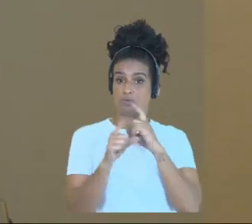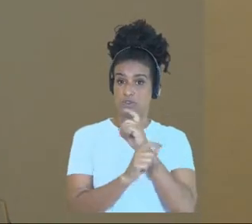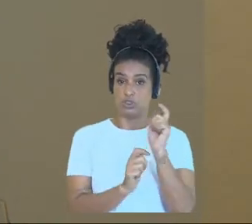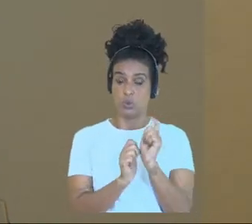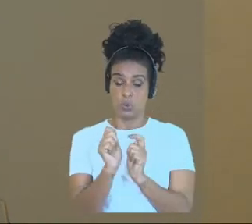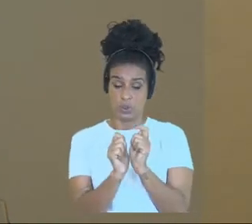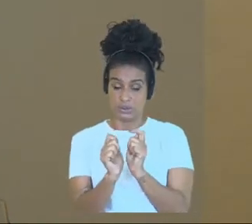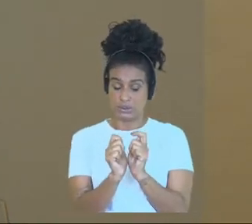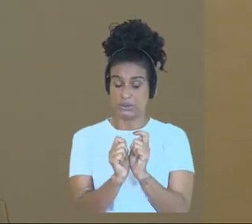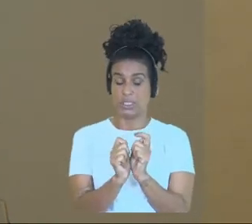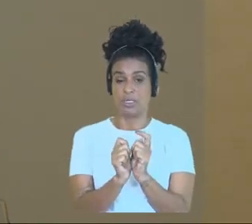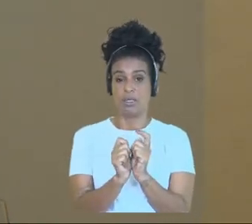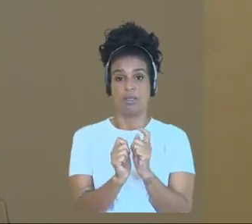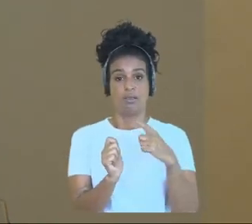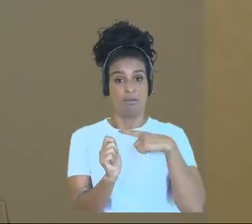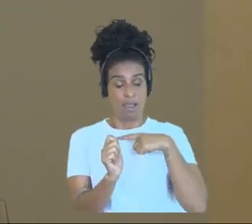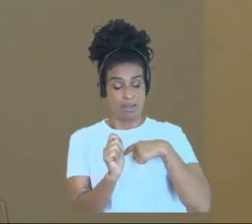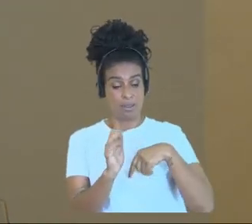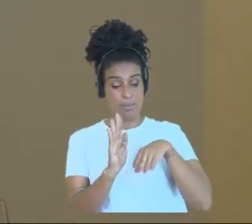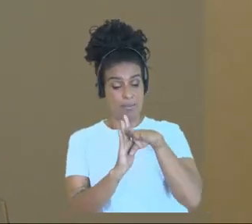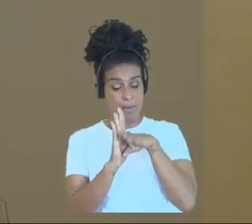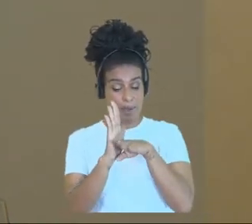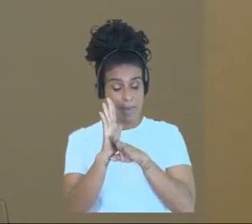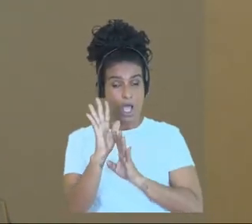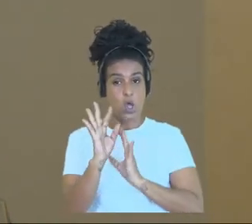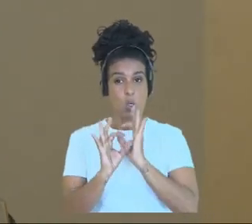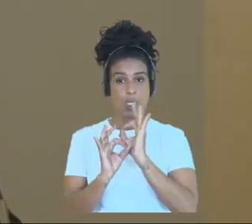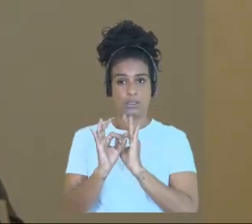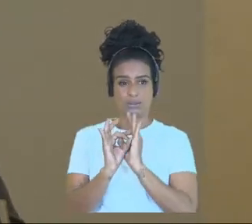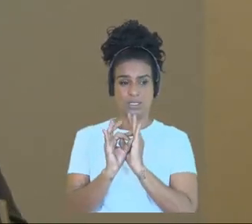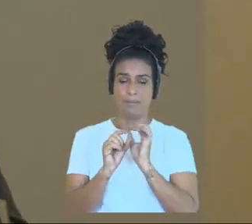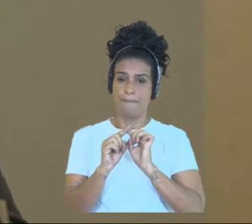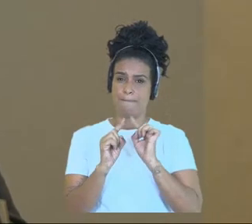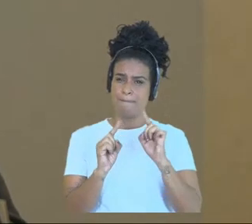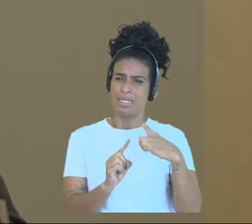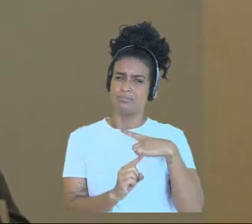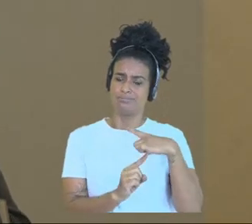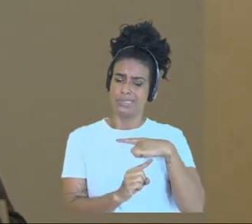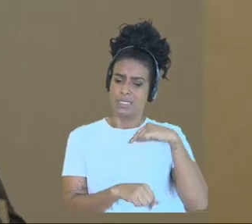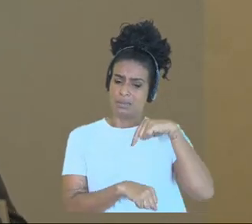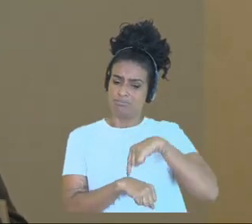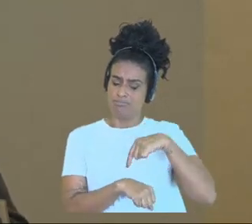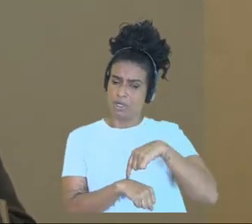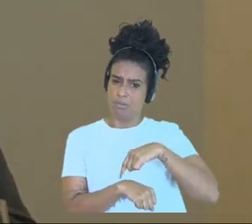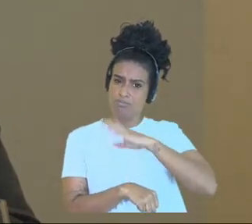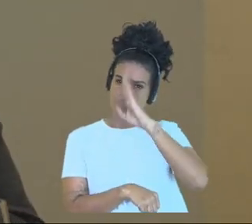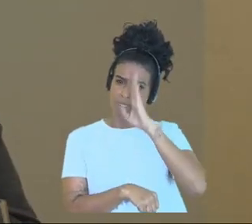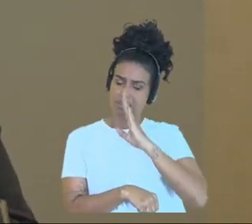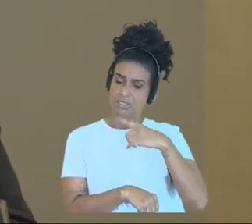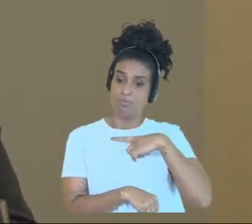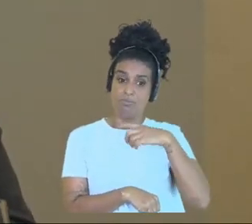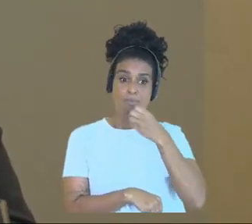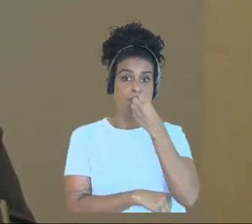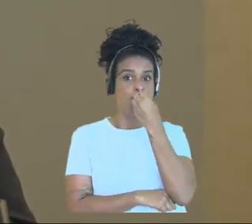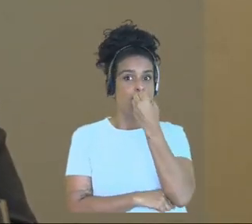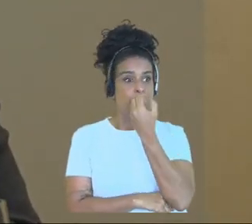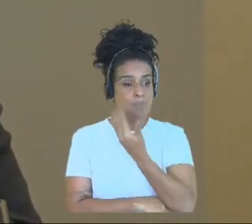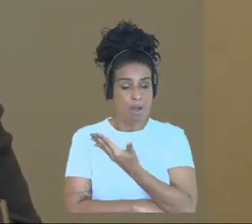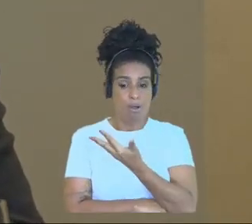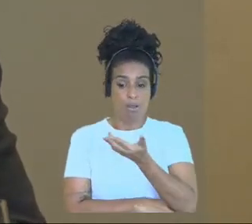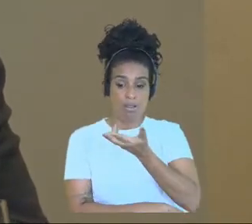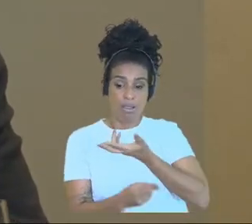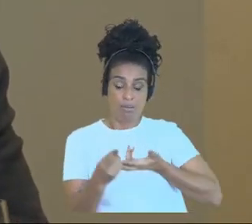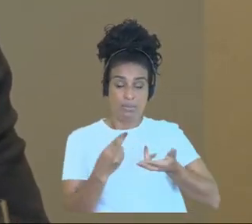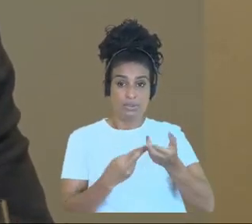organizar pautas. Mas se tem uma coisa que no Brasil acaba sendo bom porque não depende tanto da relação